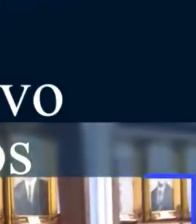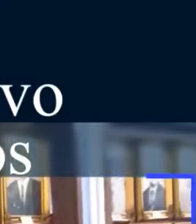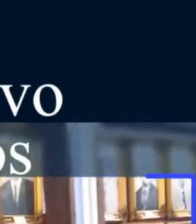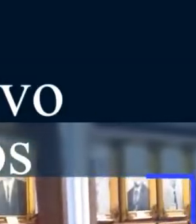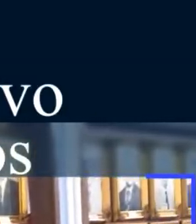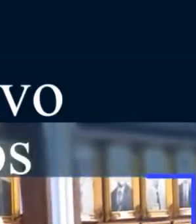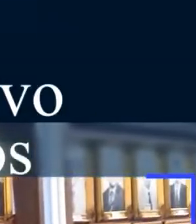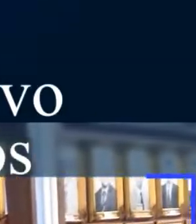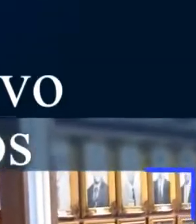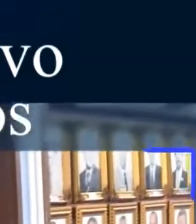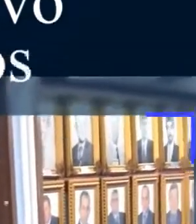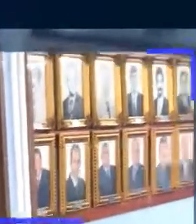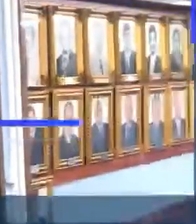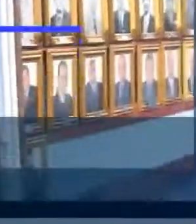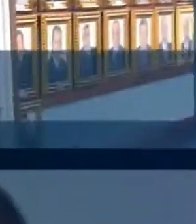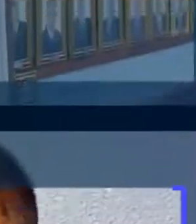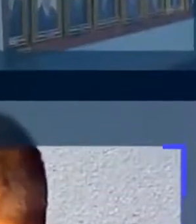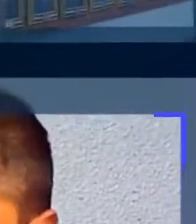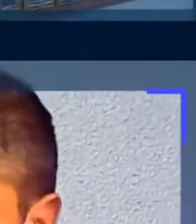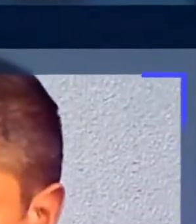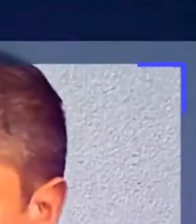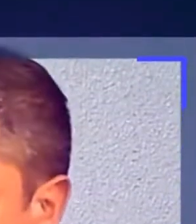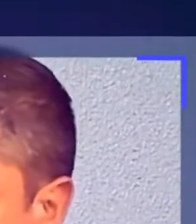E aí